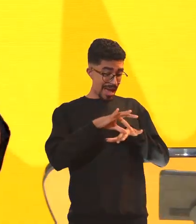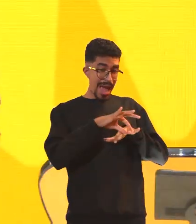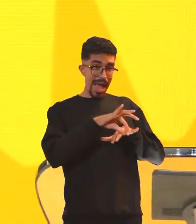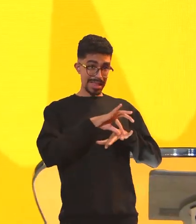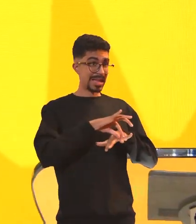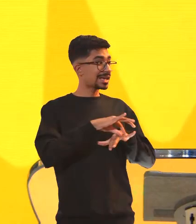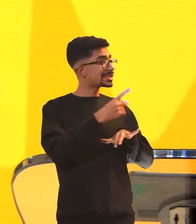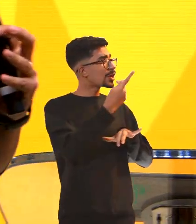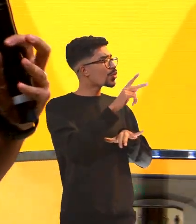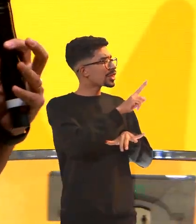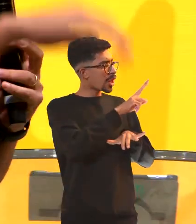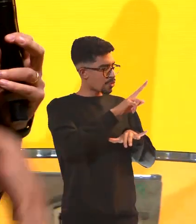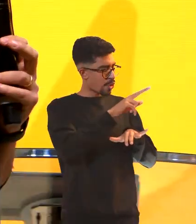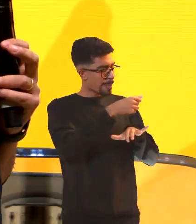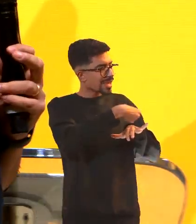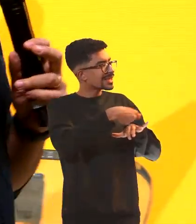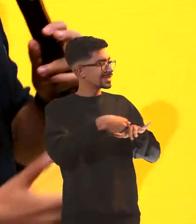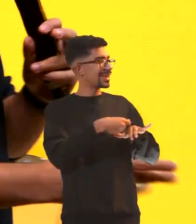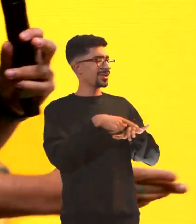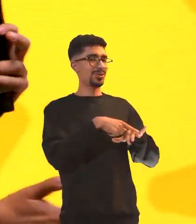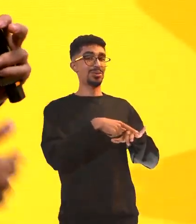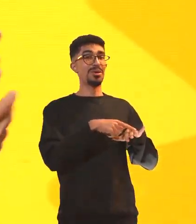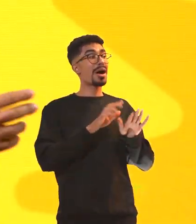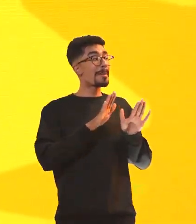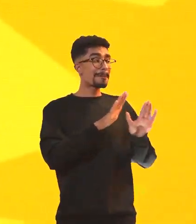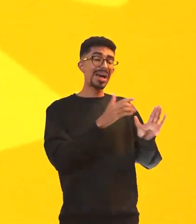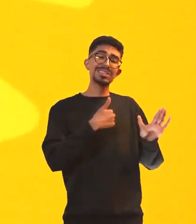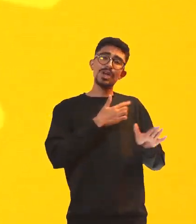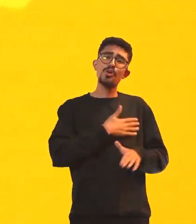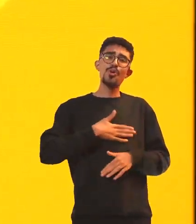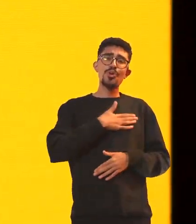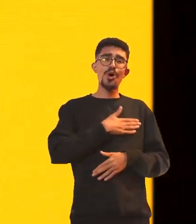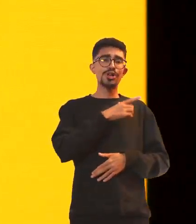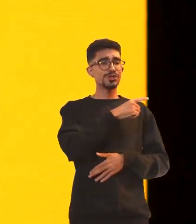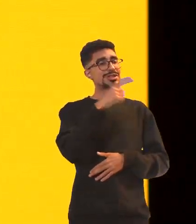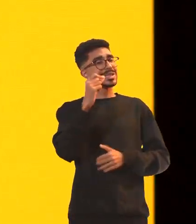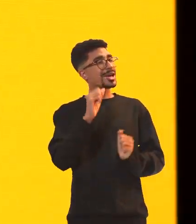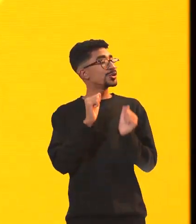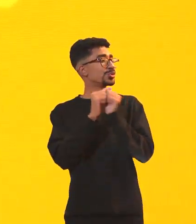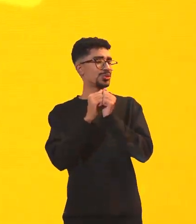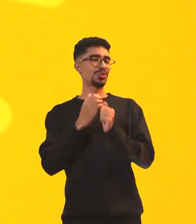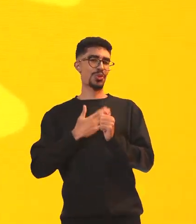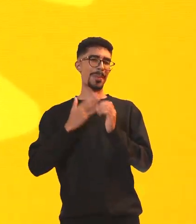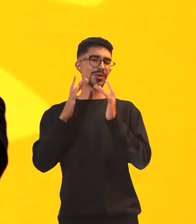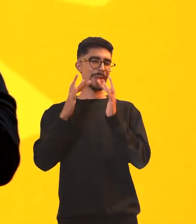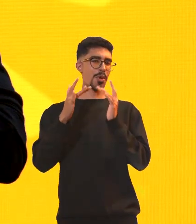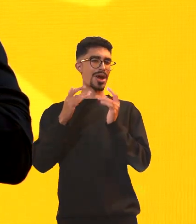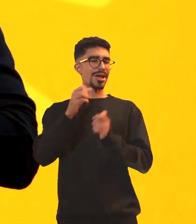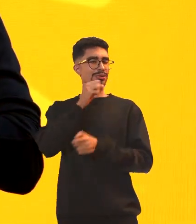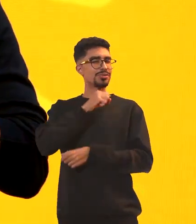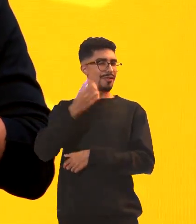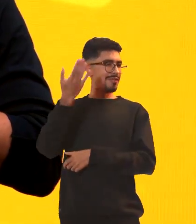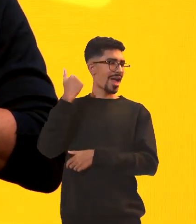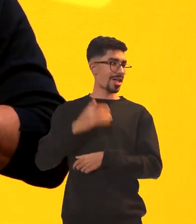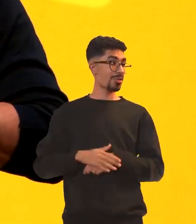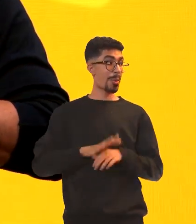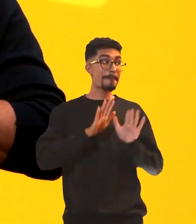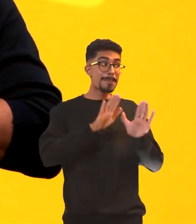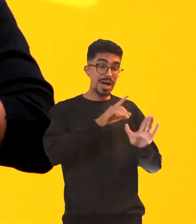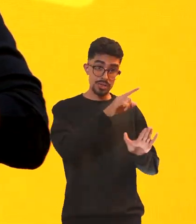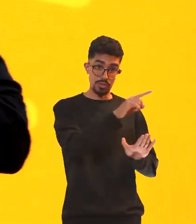eu também saio com os meus ex-namorados, e às vezes vai acontecer isso, mas fica tranquilo, você é o número